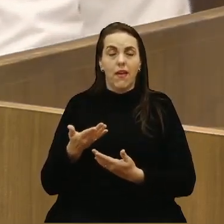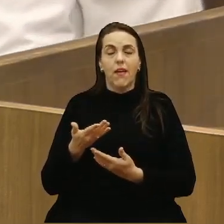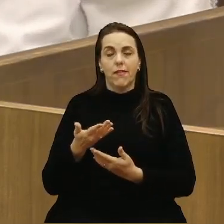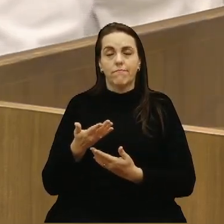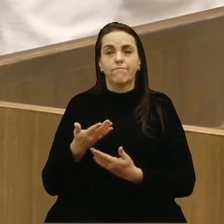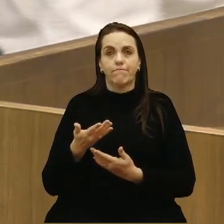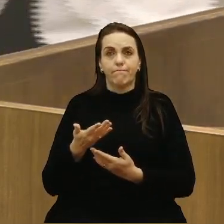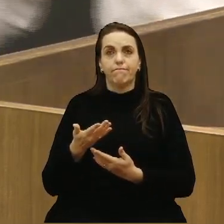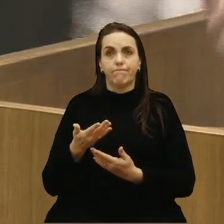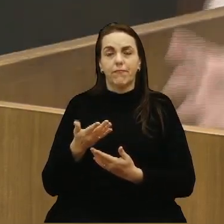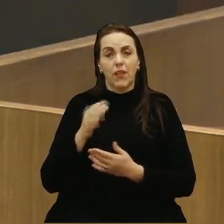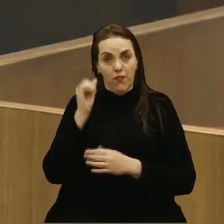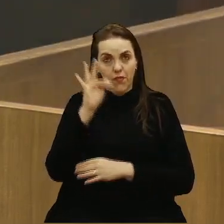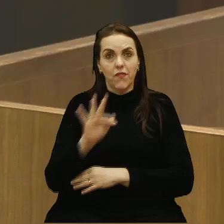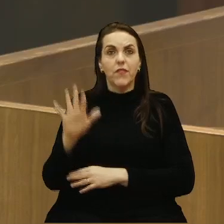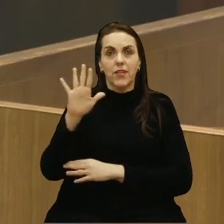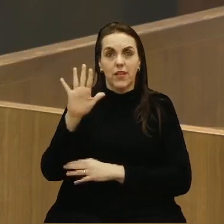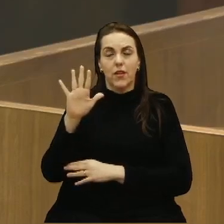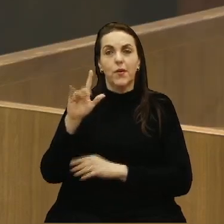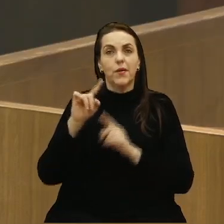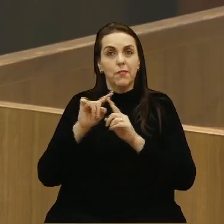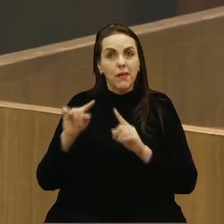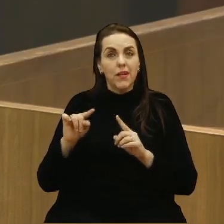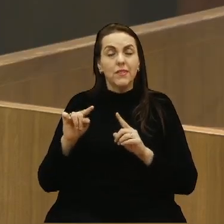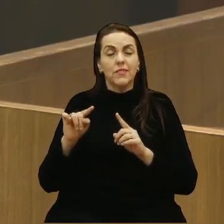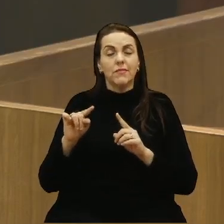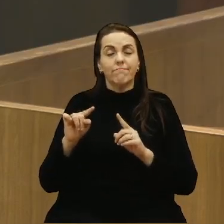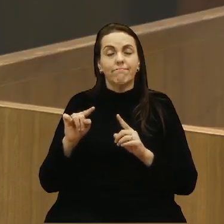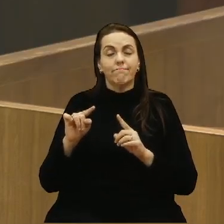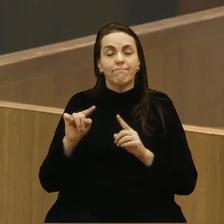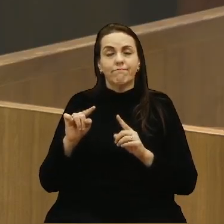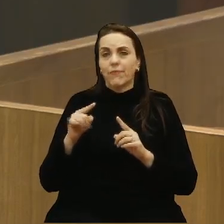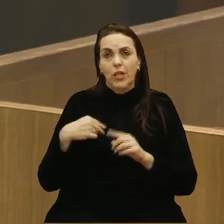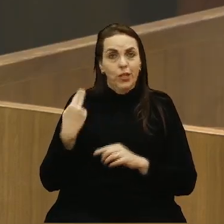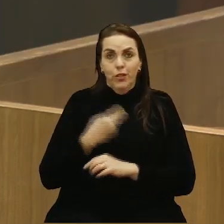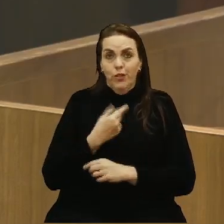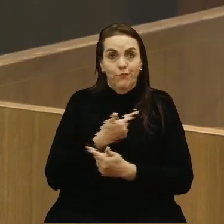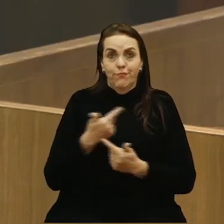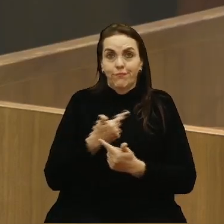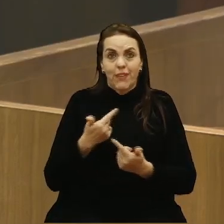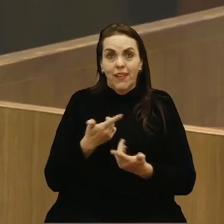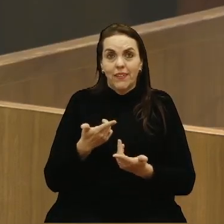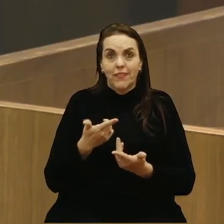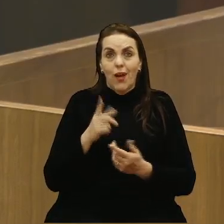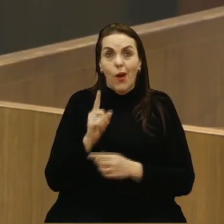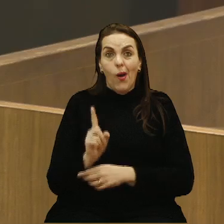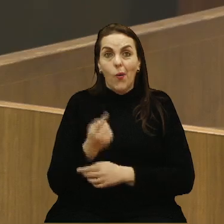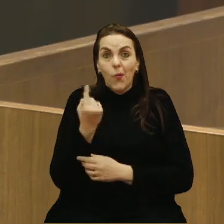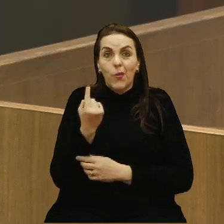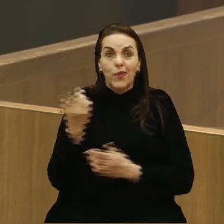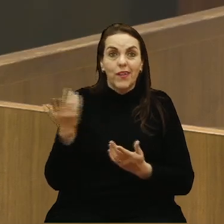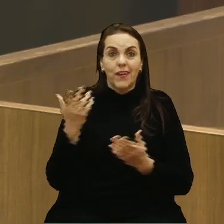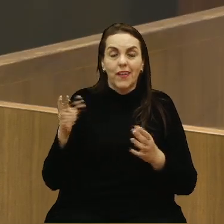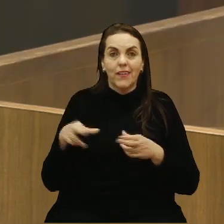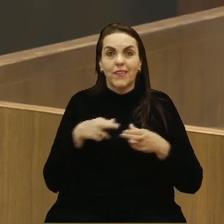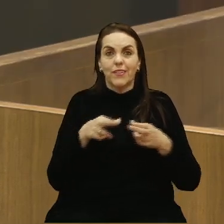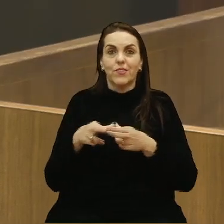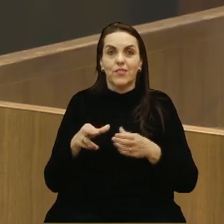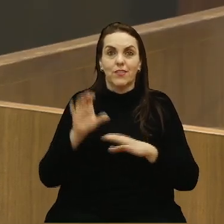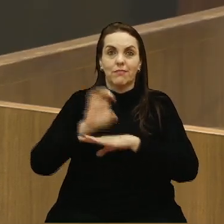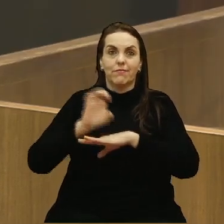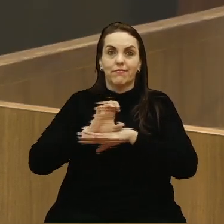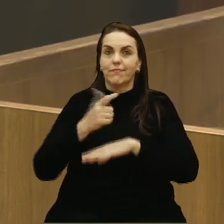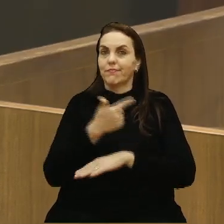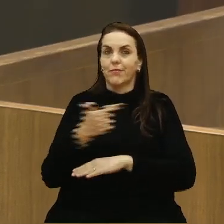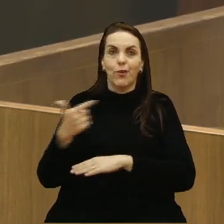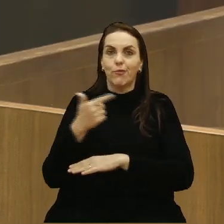caráter federal, como disse, nós não temos, é a única região do estado que não tem